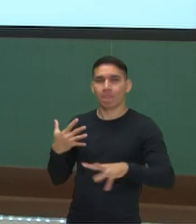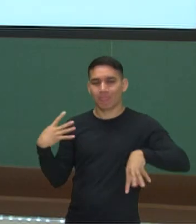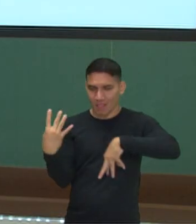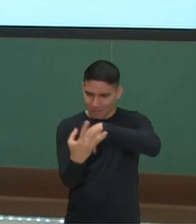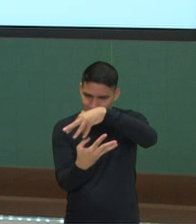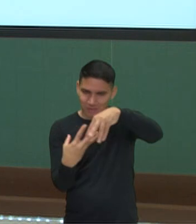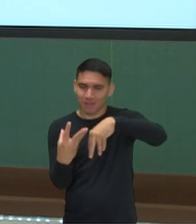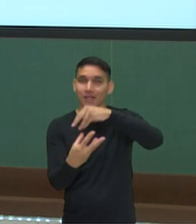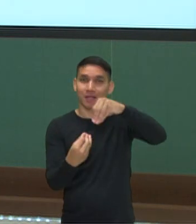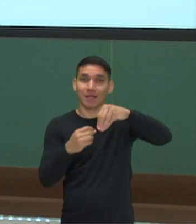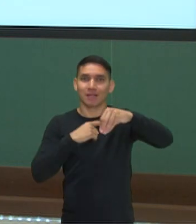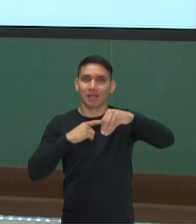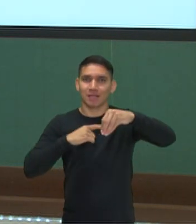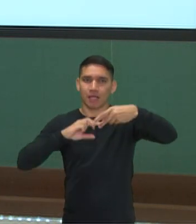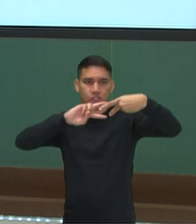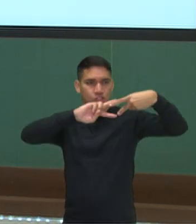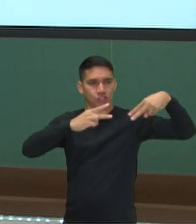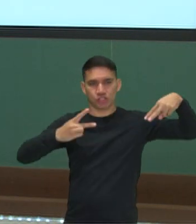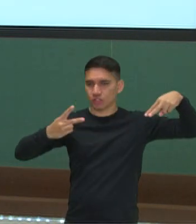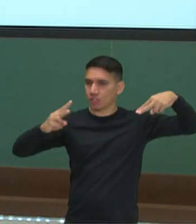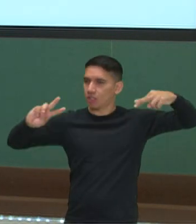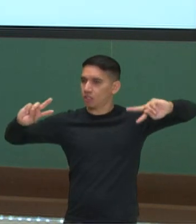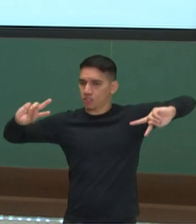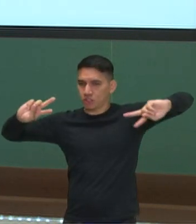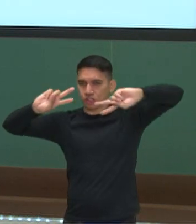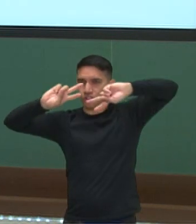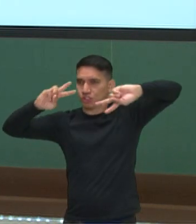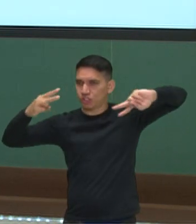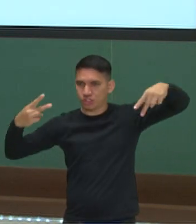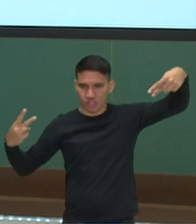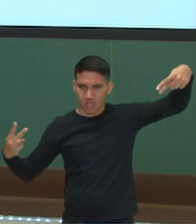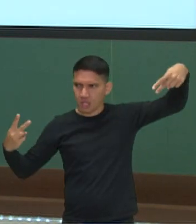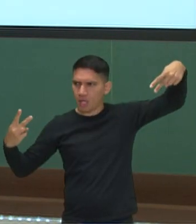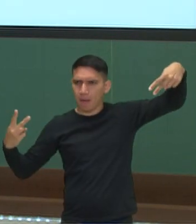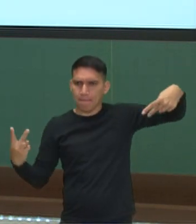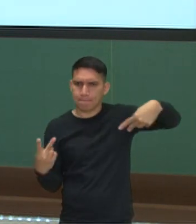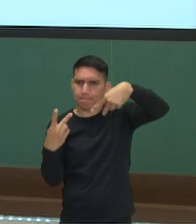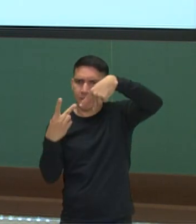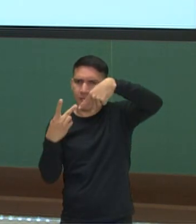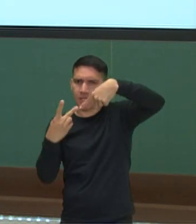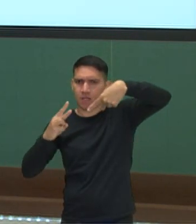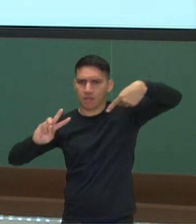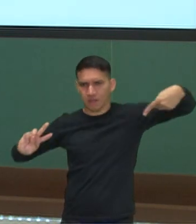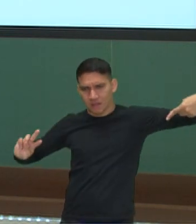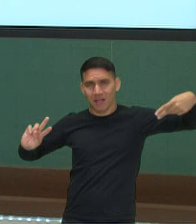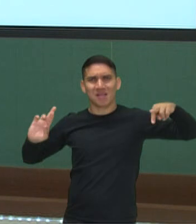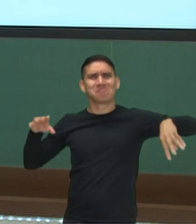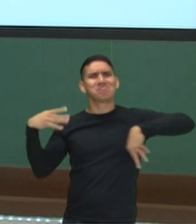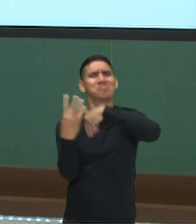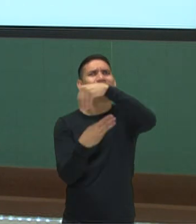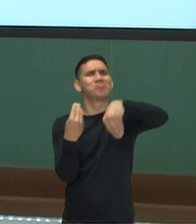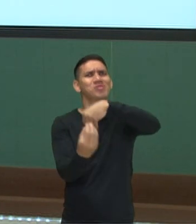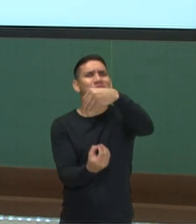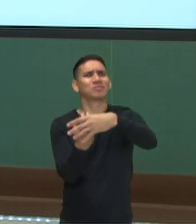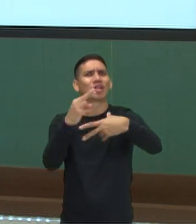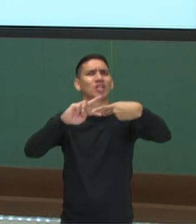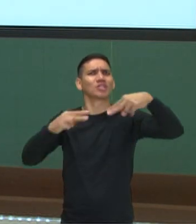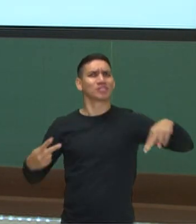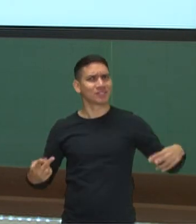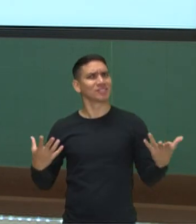envolve recombinação gênica. Recombinar quer dizer, né, misturar.